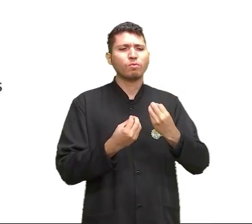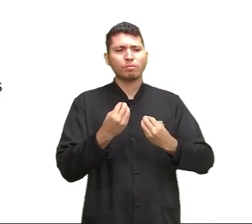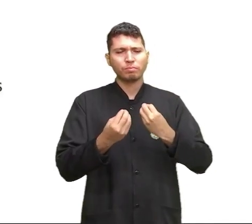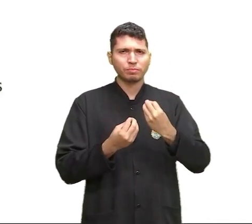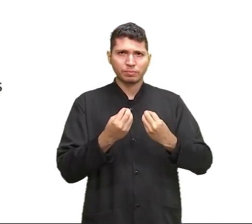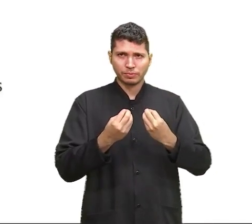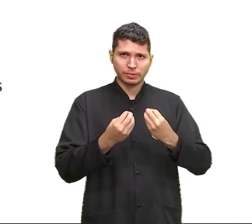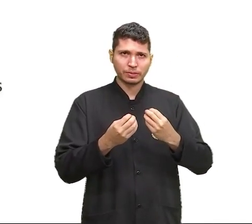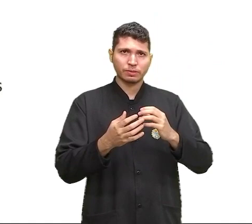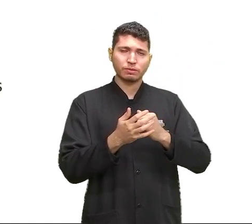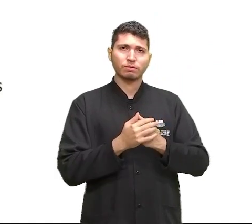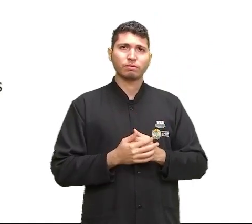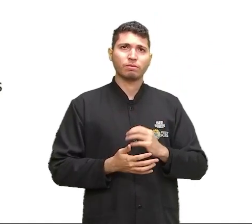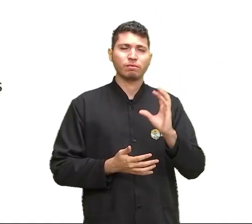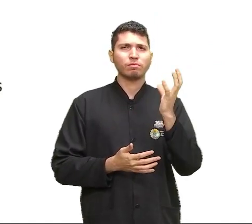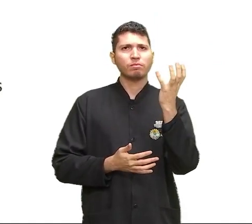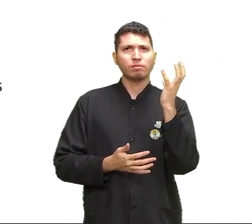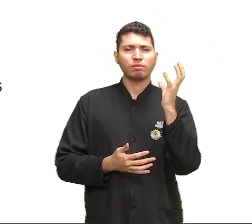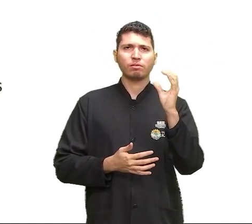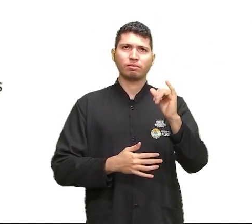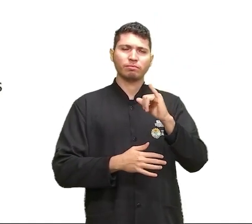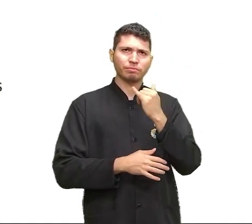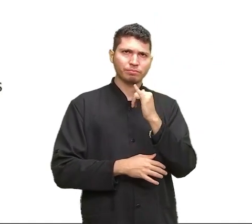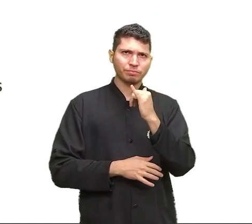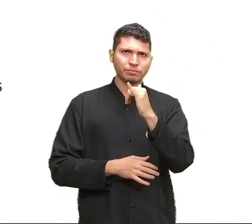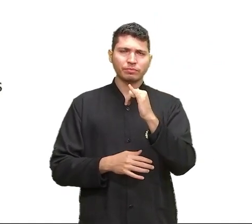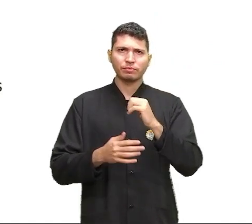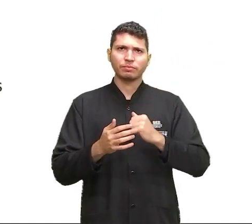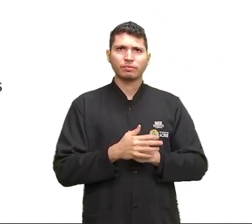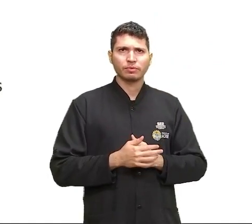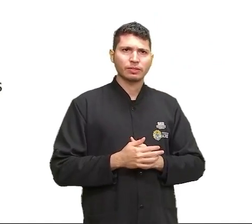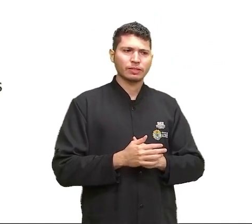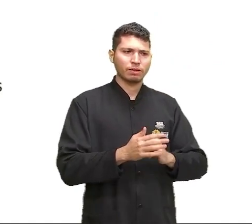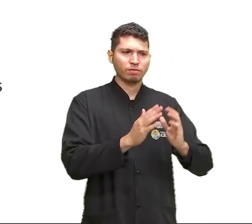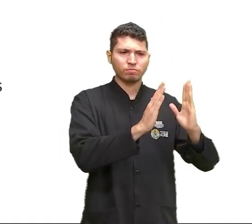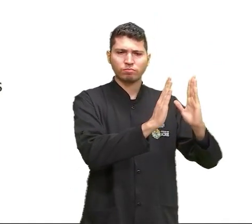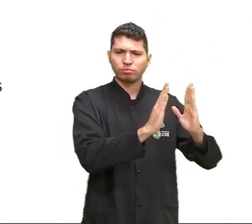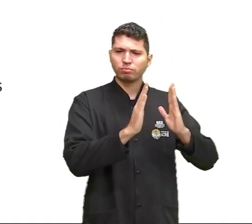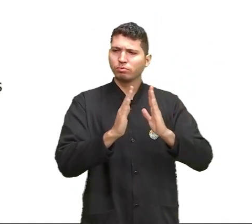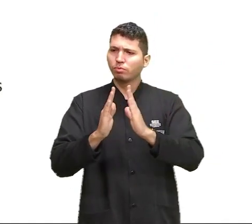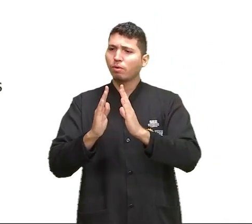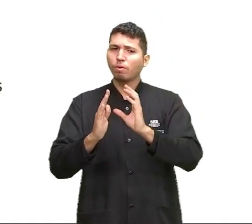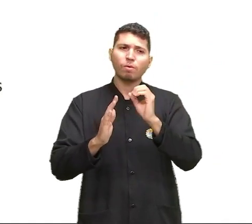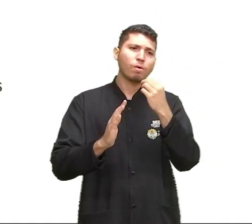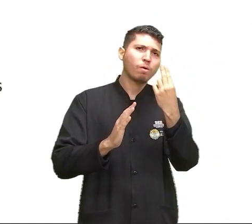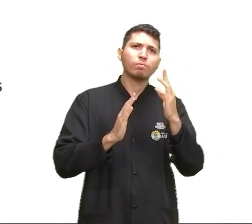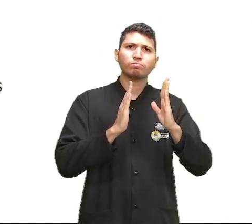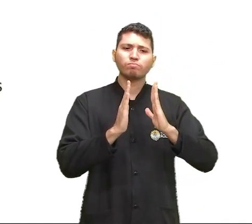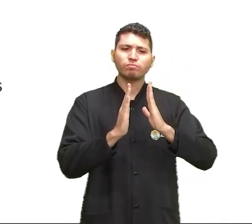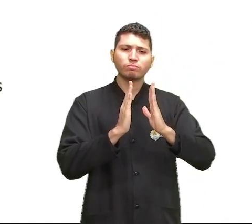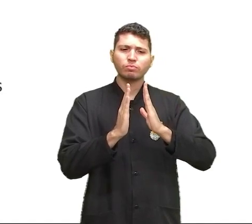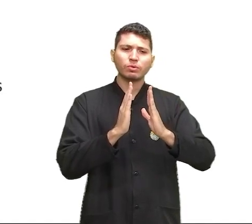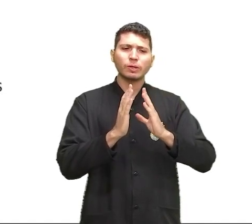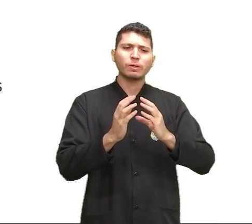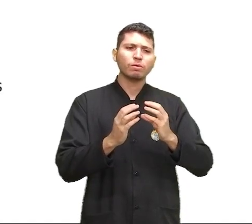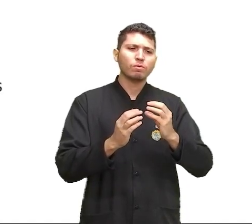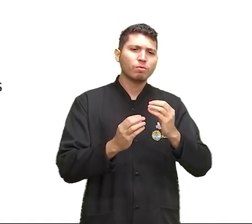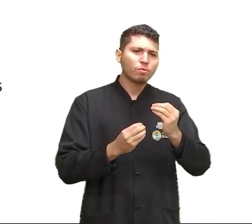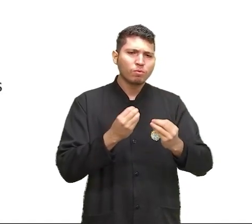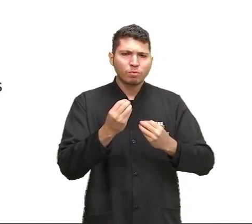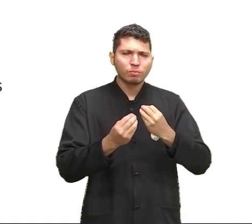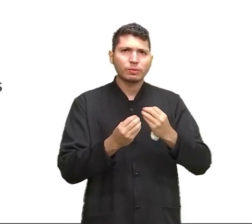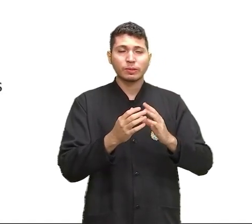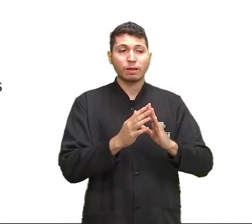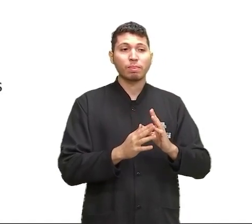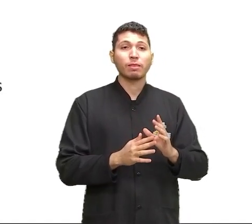luz, né? O que acontece quando ligamos várias lâmpadas em série ou em paralelo? E como isso afeta o consumo de energia? Em série, a gente